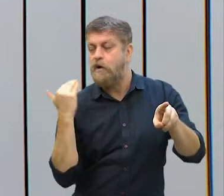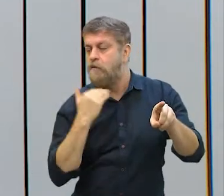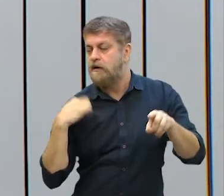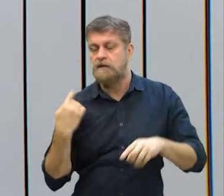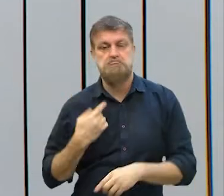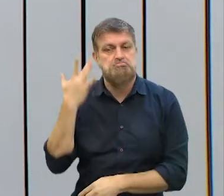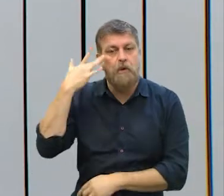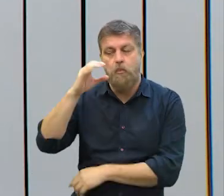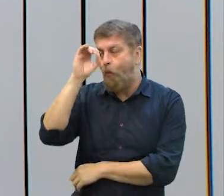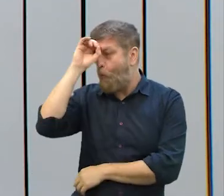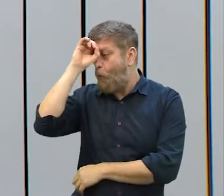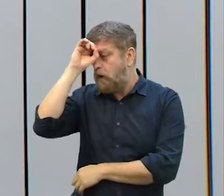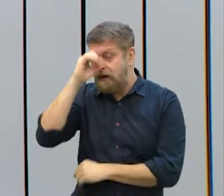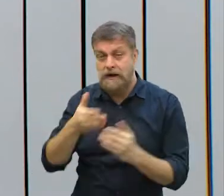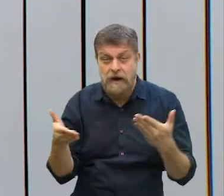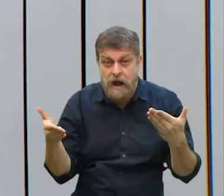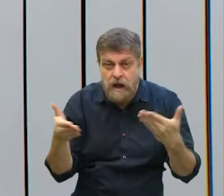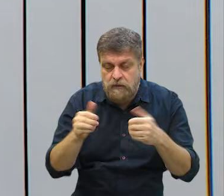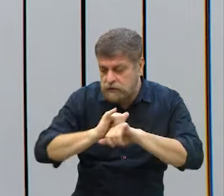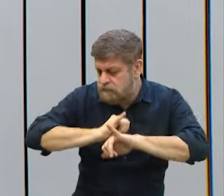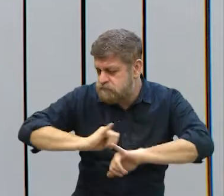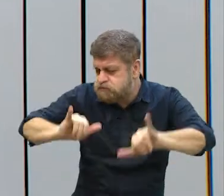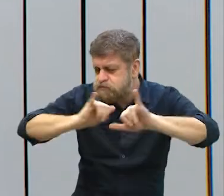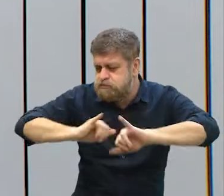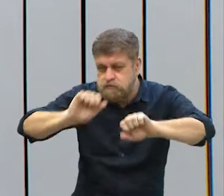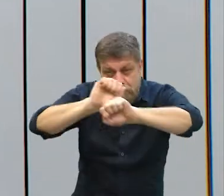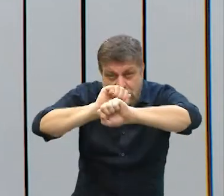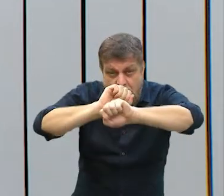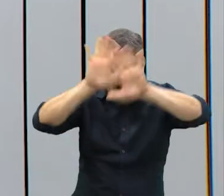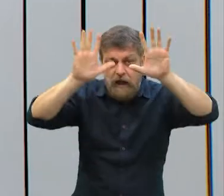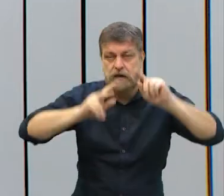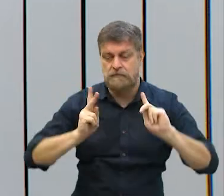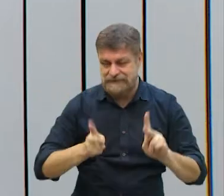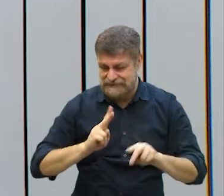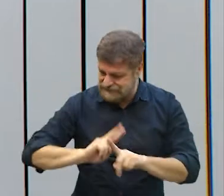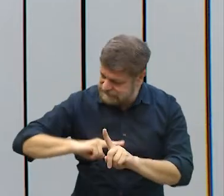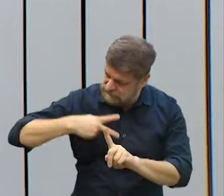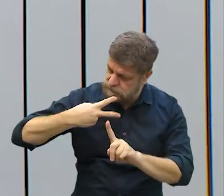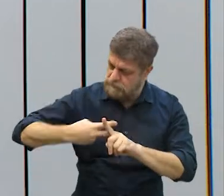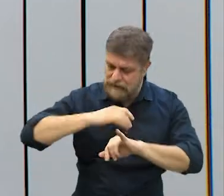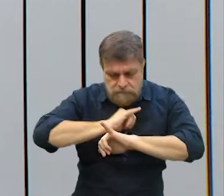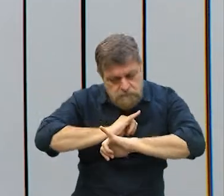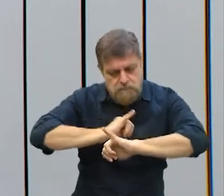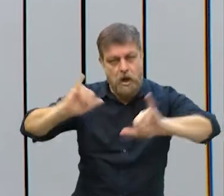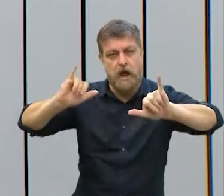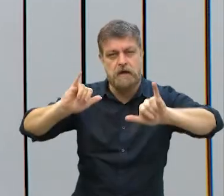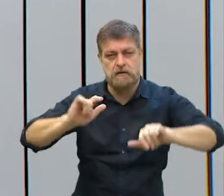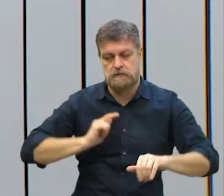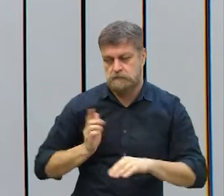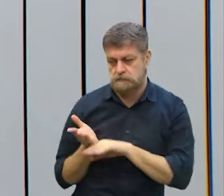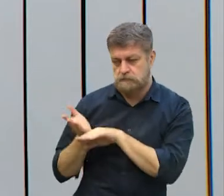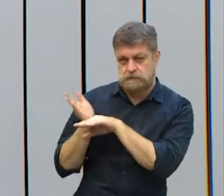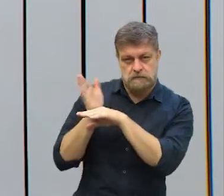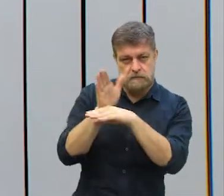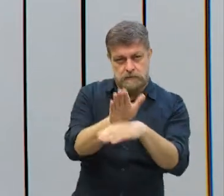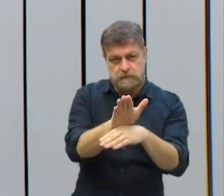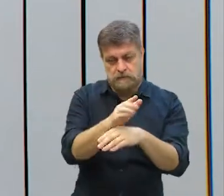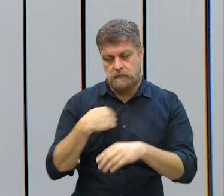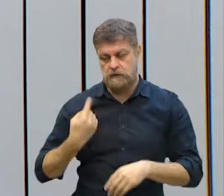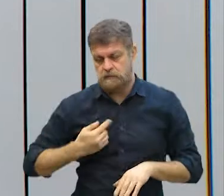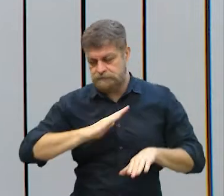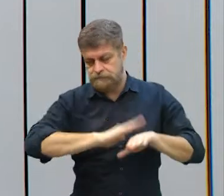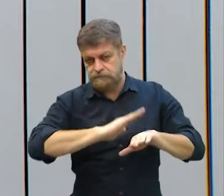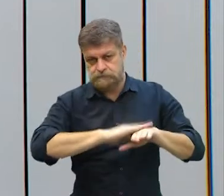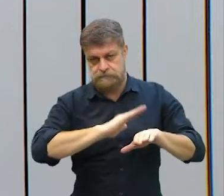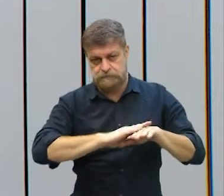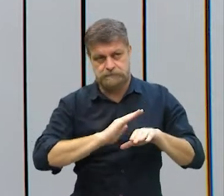próstata, que a gente nem sabia que tinha. Agora está bem divulgado, então tem que divulgar mais ainda. Eu acho que tem que ser mais divulgado. E ajudar um pouquinho